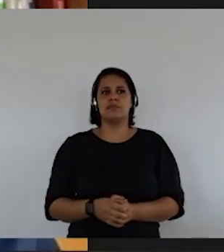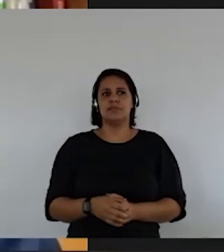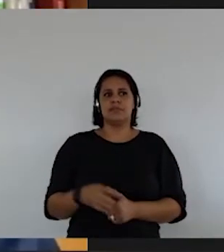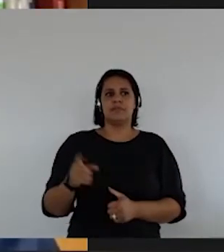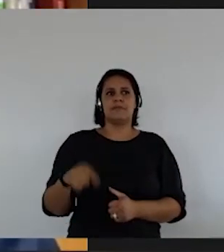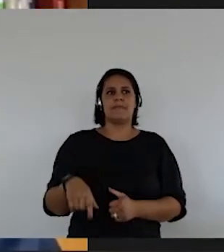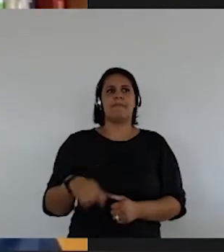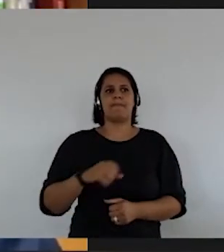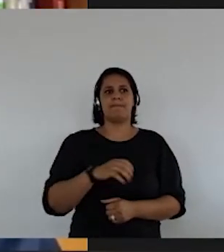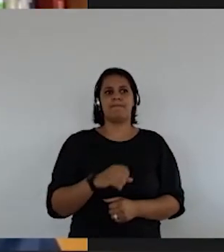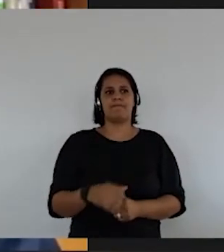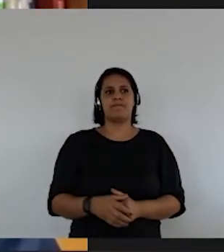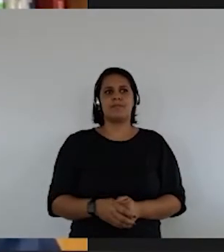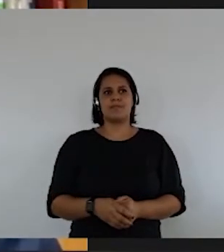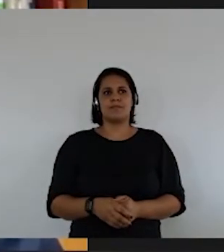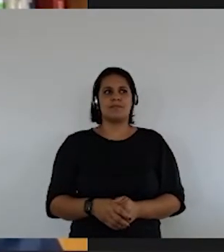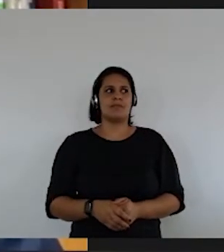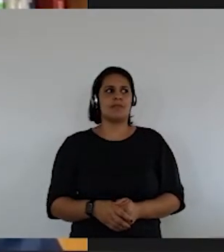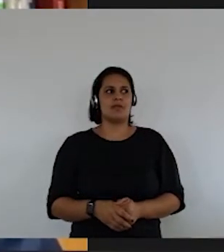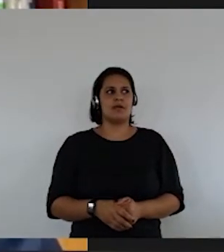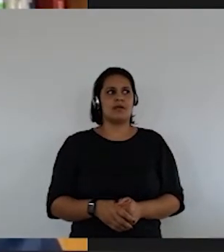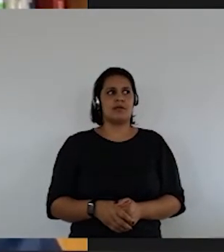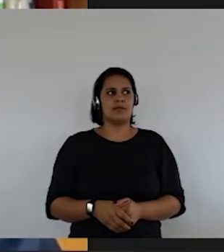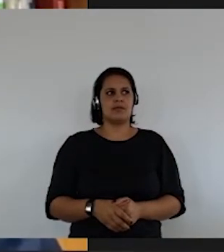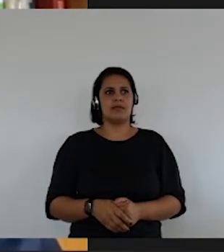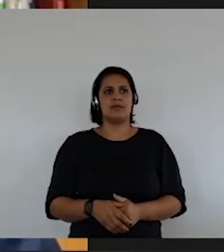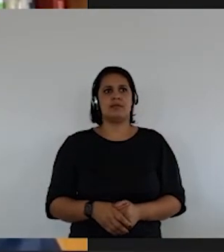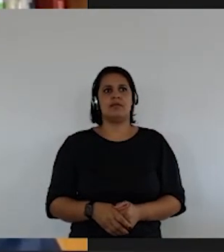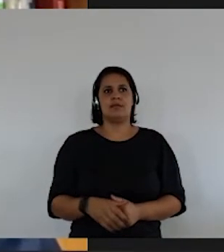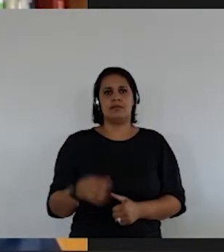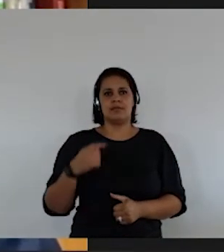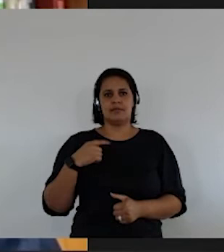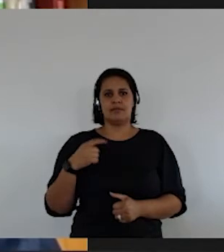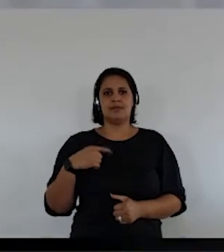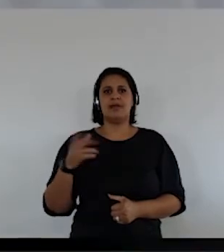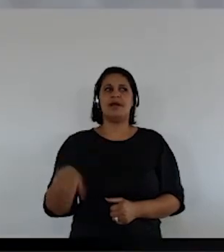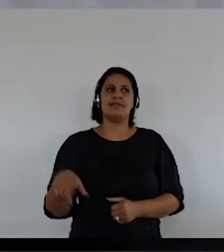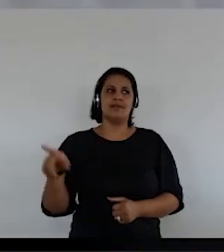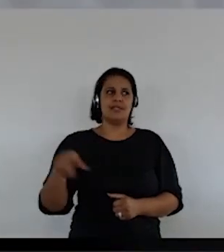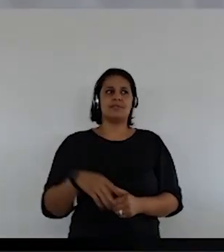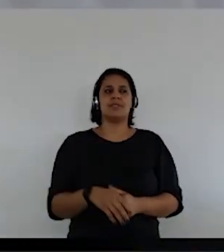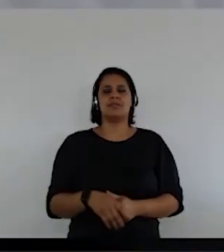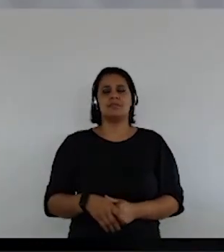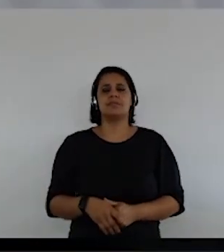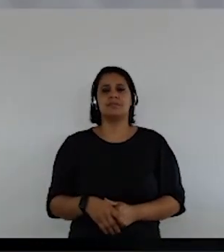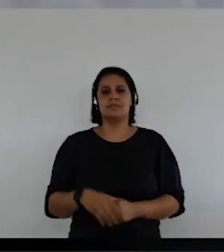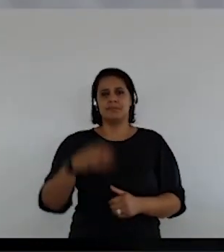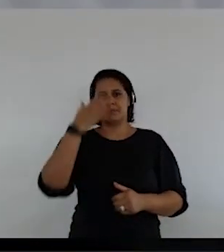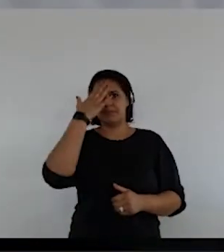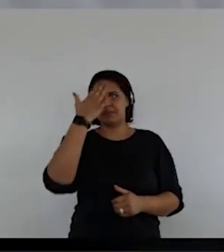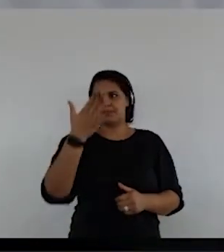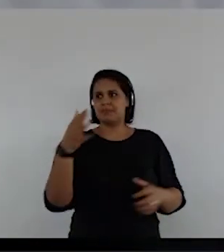sucesso pleno neste primeiro Congresso Digital da ESA Nacional. Muito obrigado.